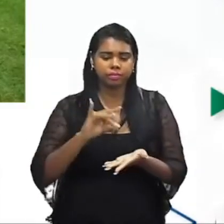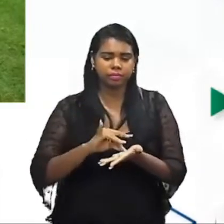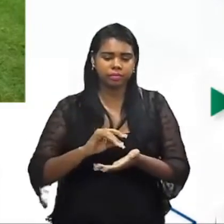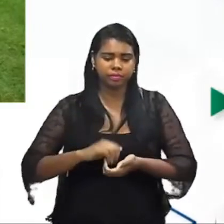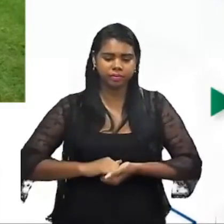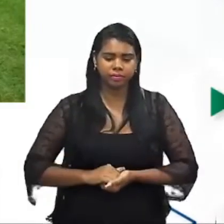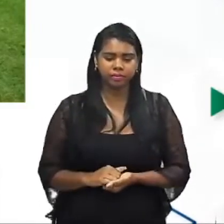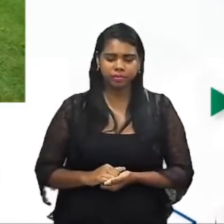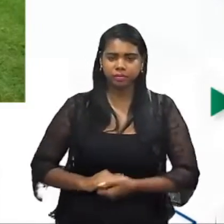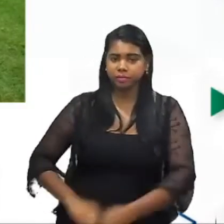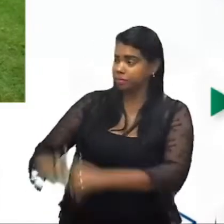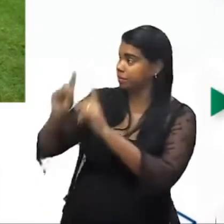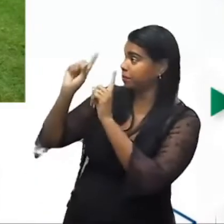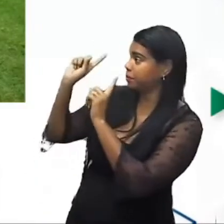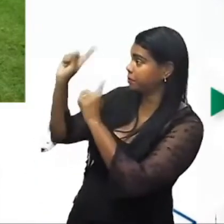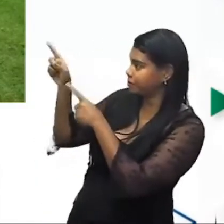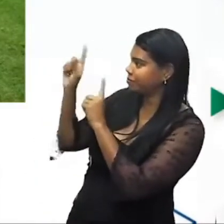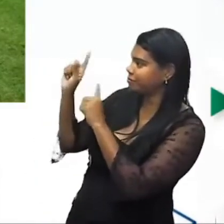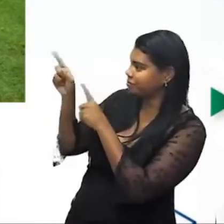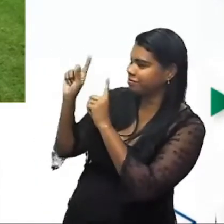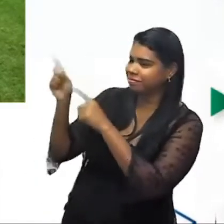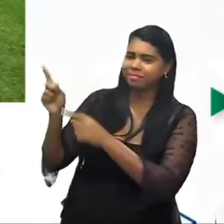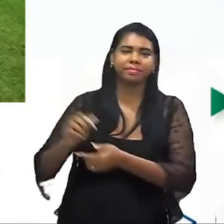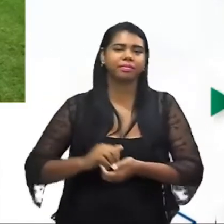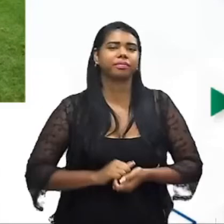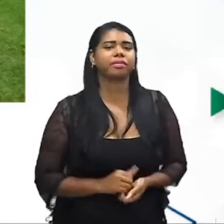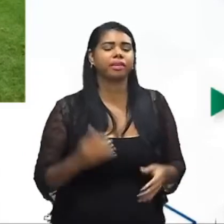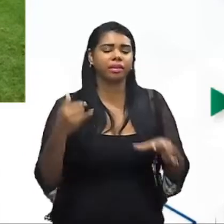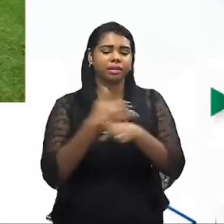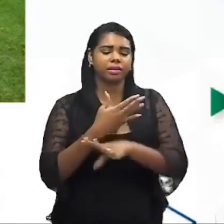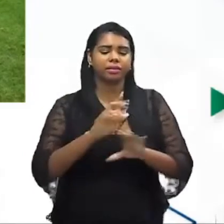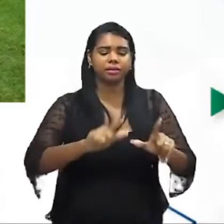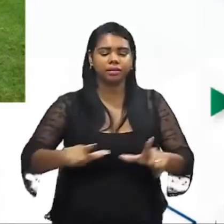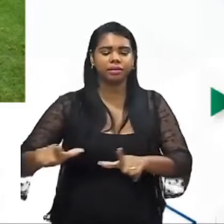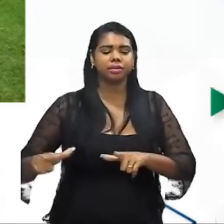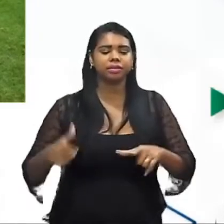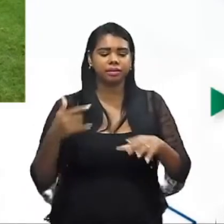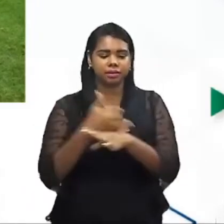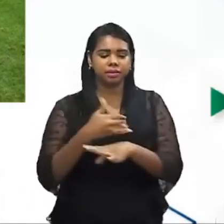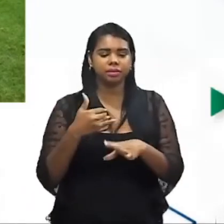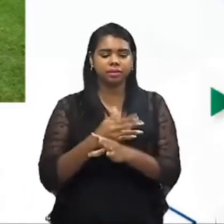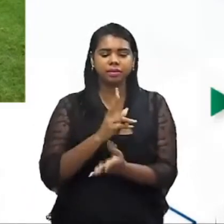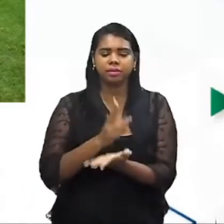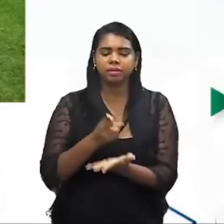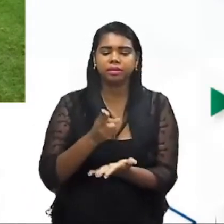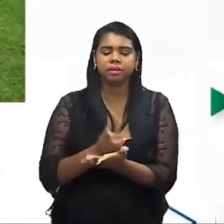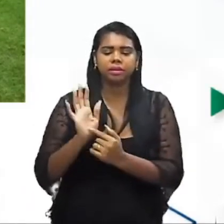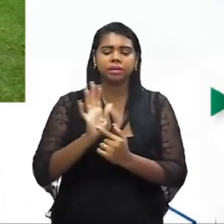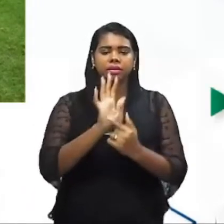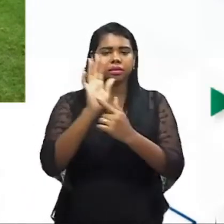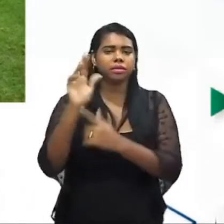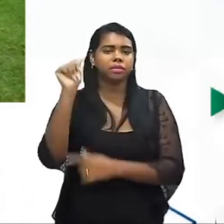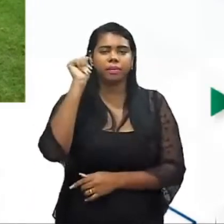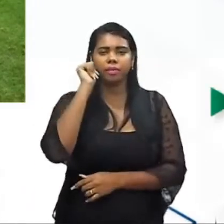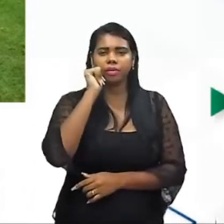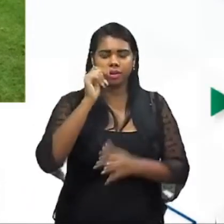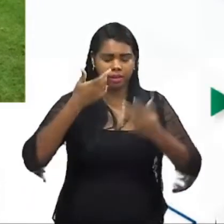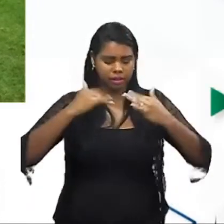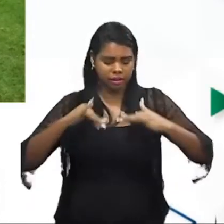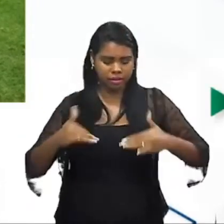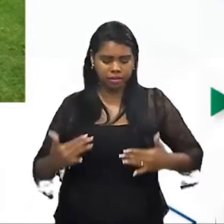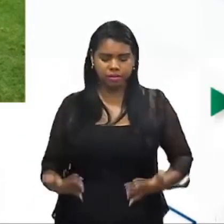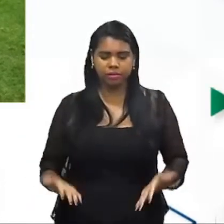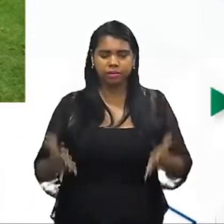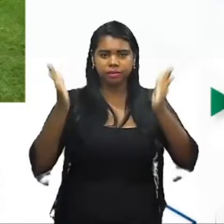escultura que está espalhada por vários elementos do Recife, por vários espaços do Recife. Sempre trazendo a questão do feminino na arte.